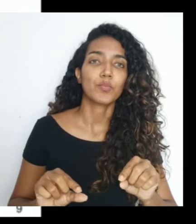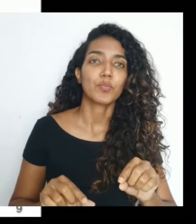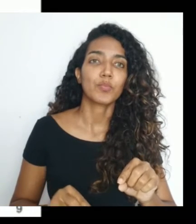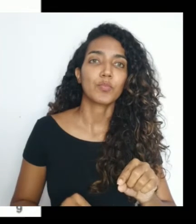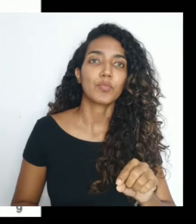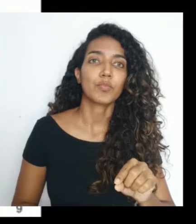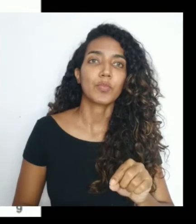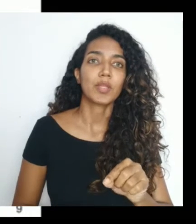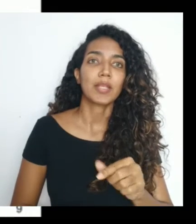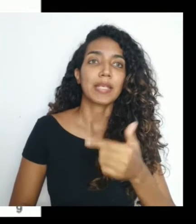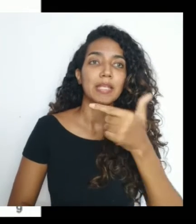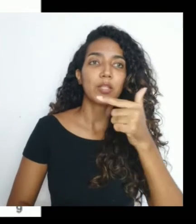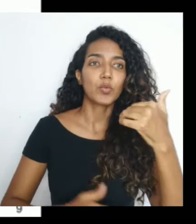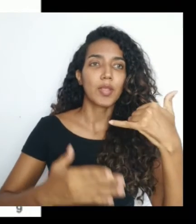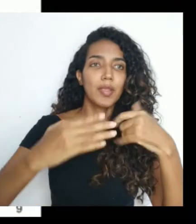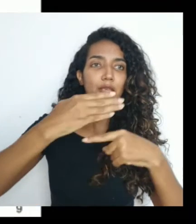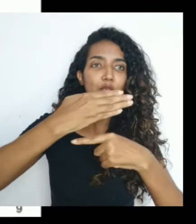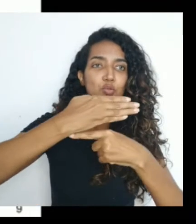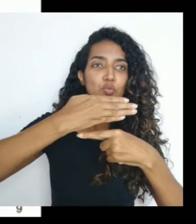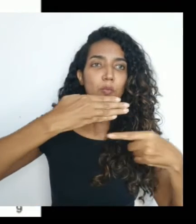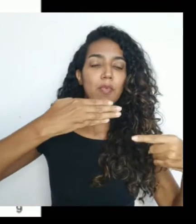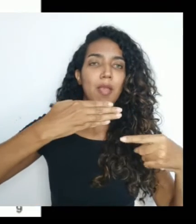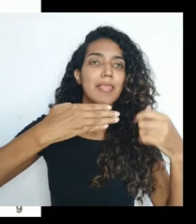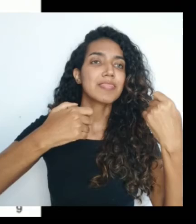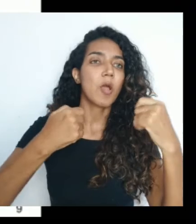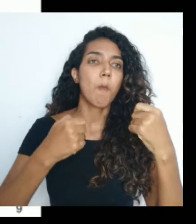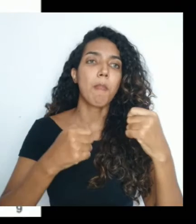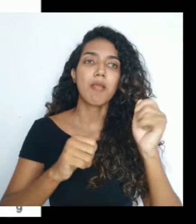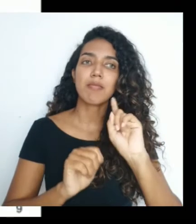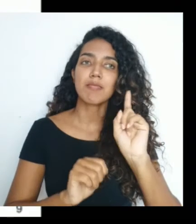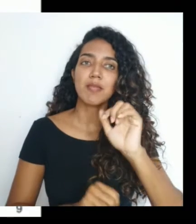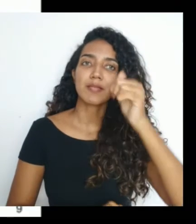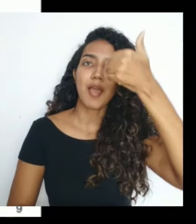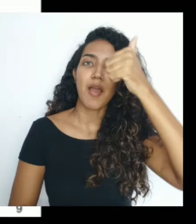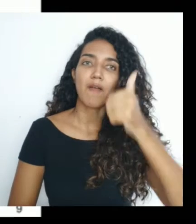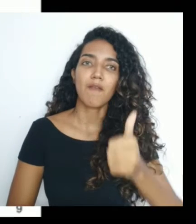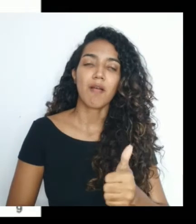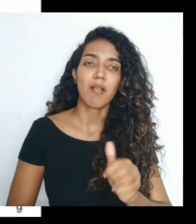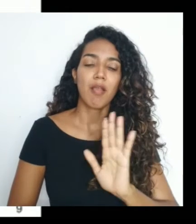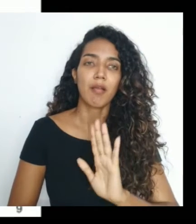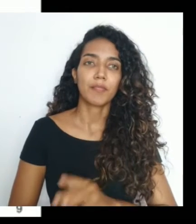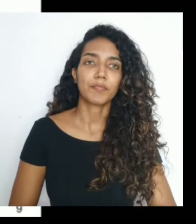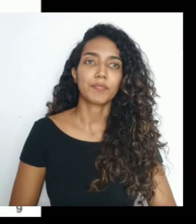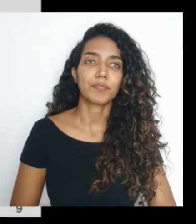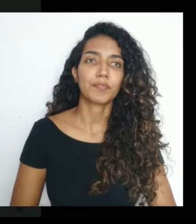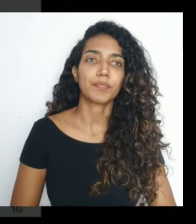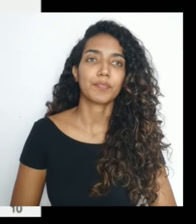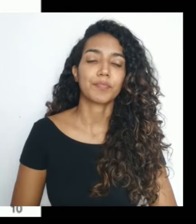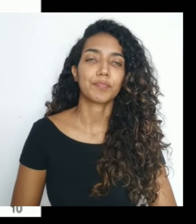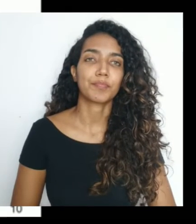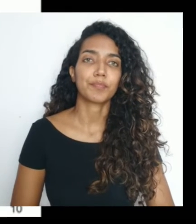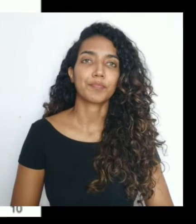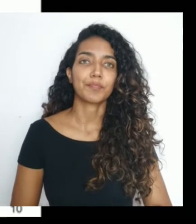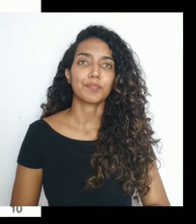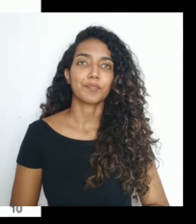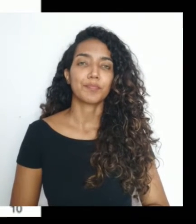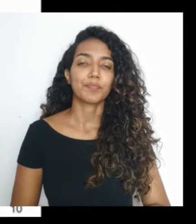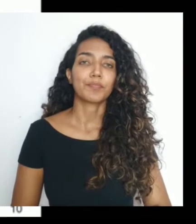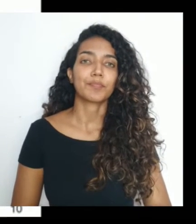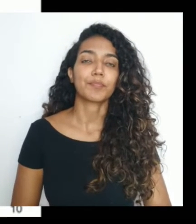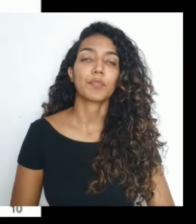ser avaliada, certo? O B aqui também não precisa ser avaliado. Beleza? O tipo